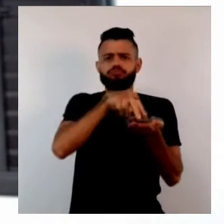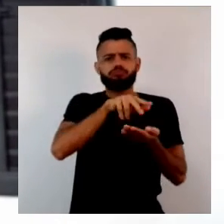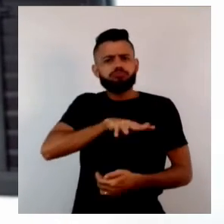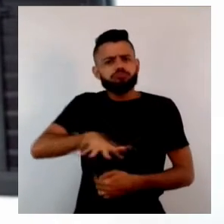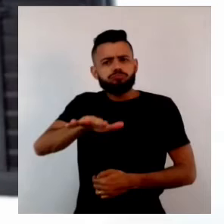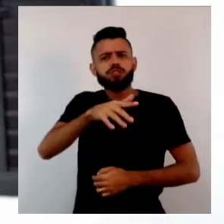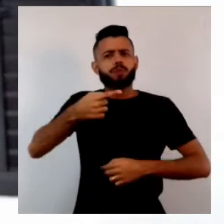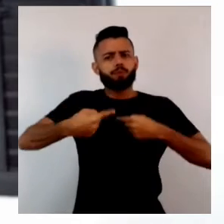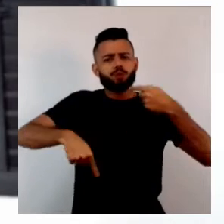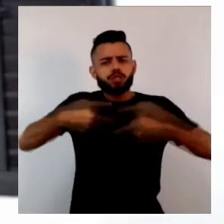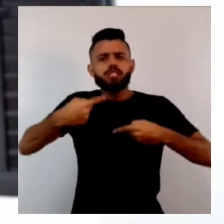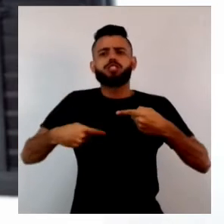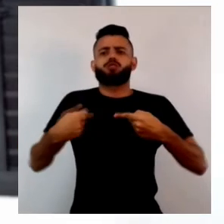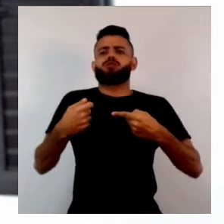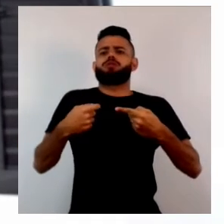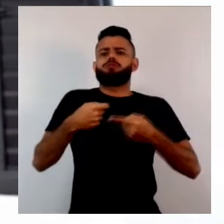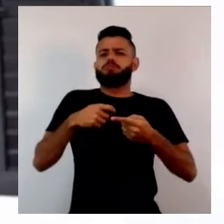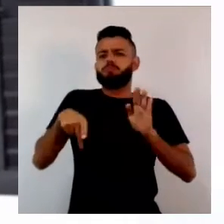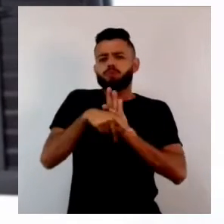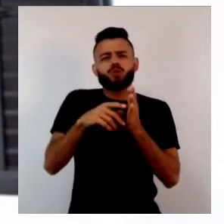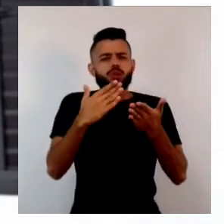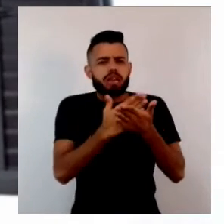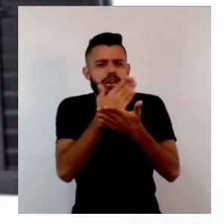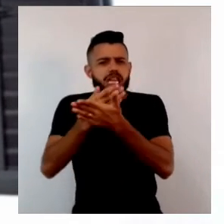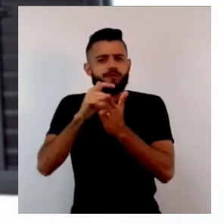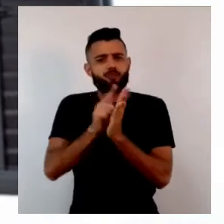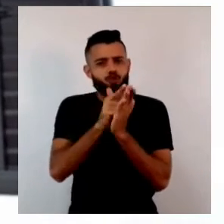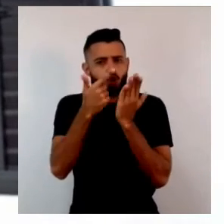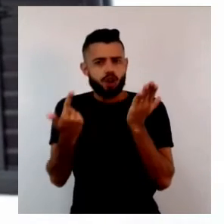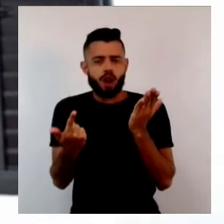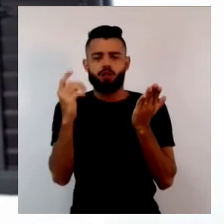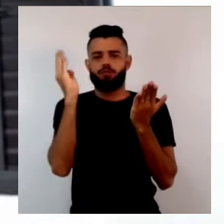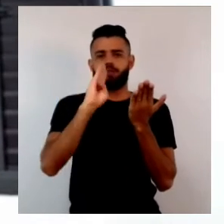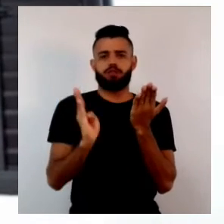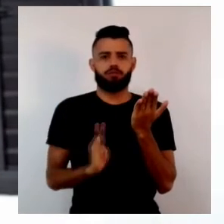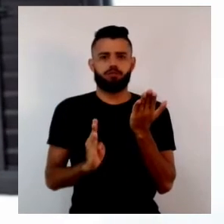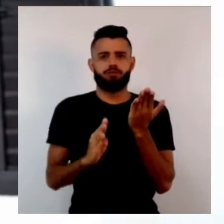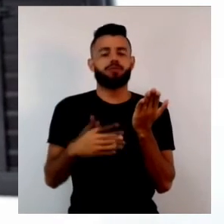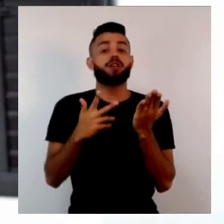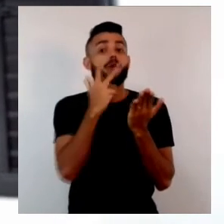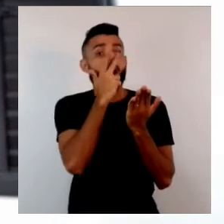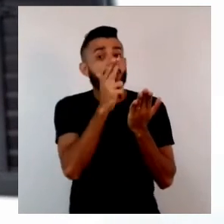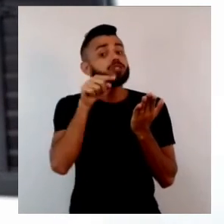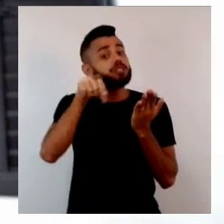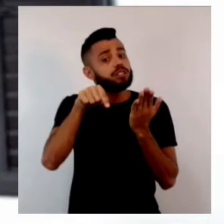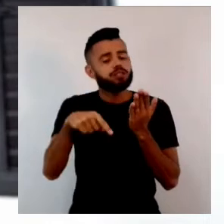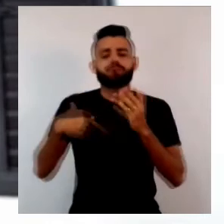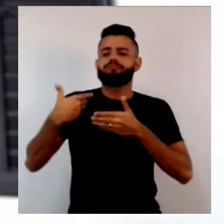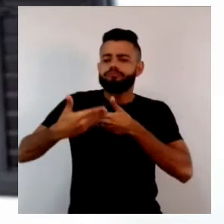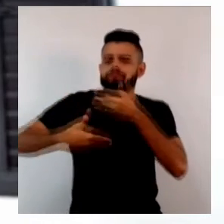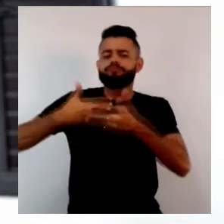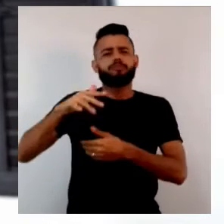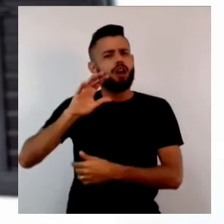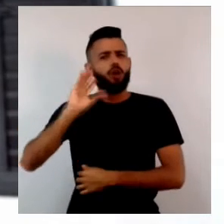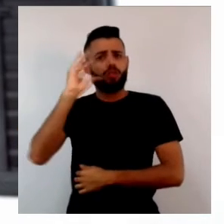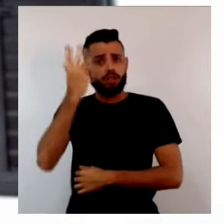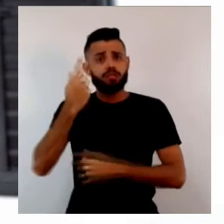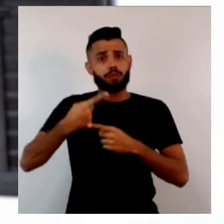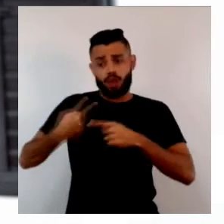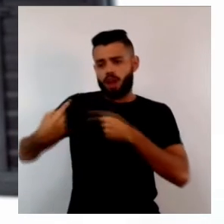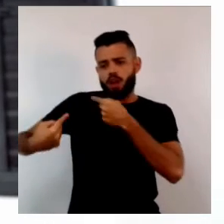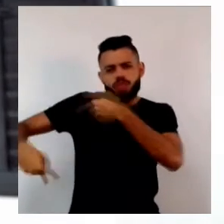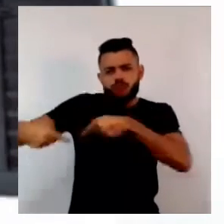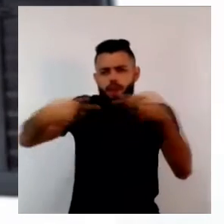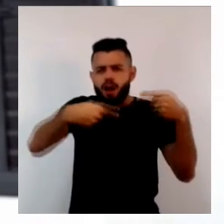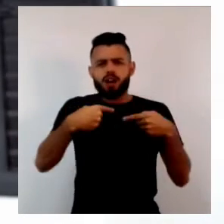Brasil. Eu acho que a gente caminha para que isso aconteça, porque o debate do jornalismo ele não está